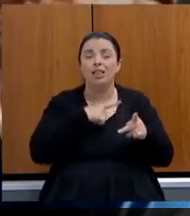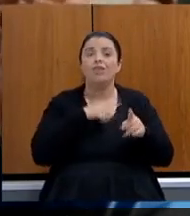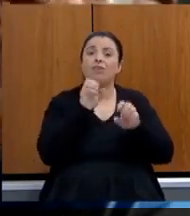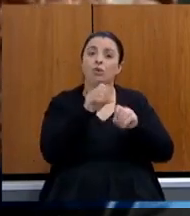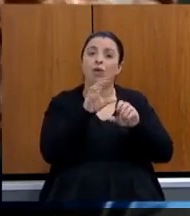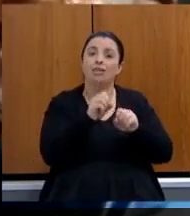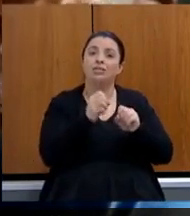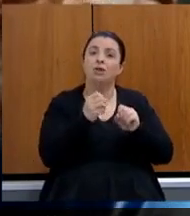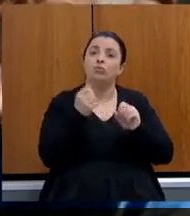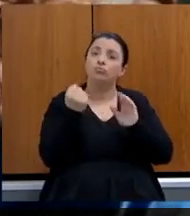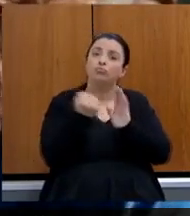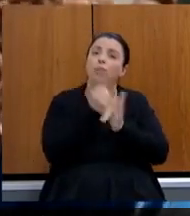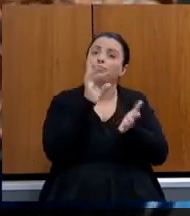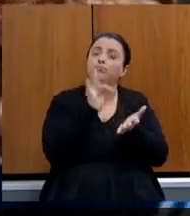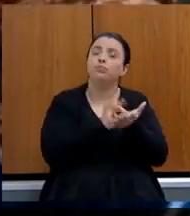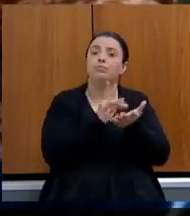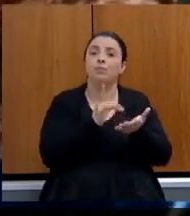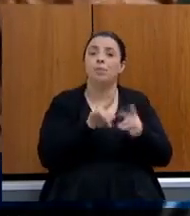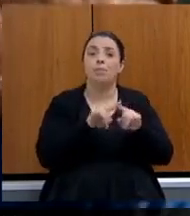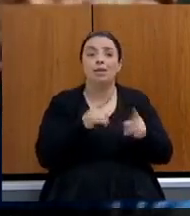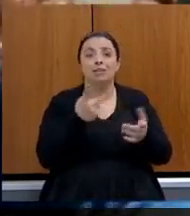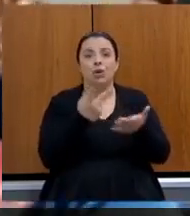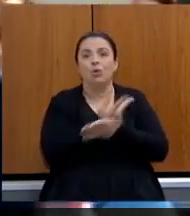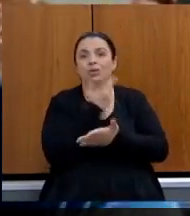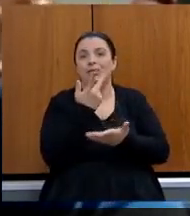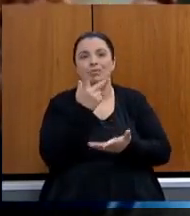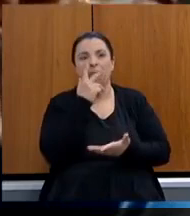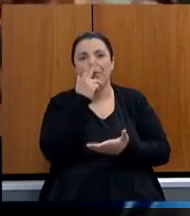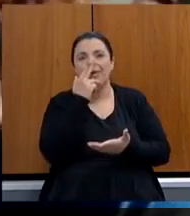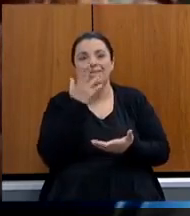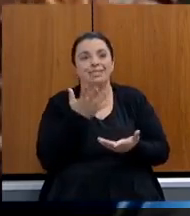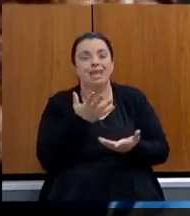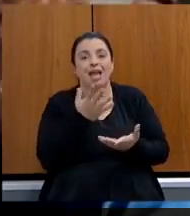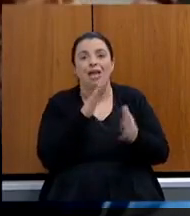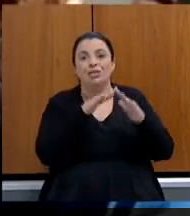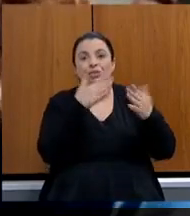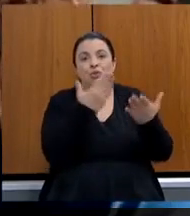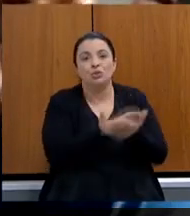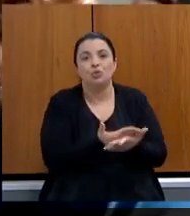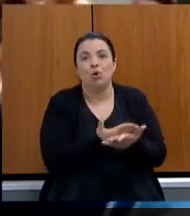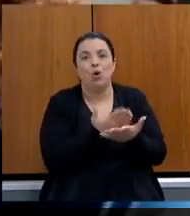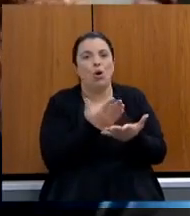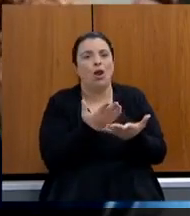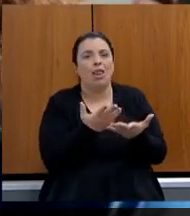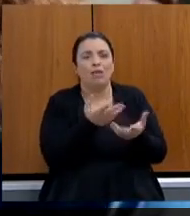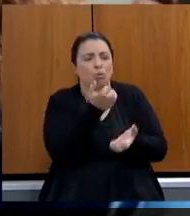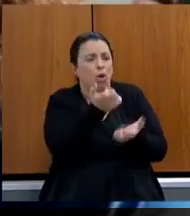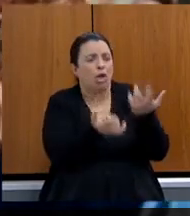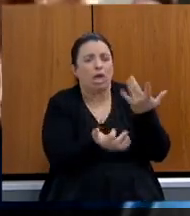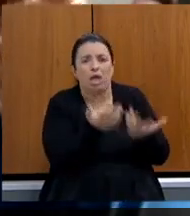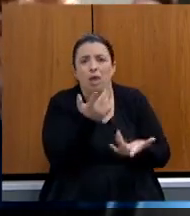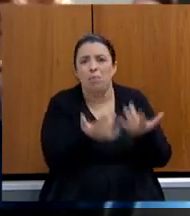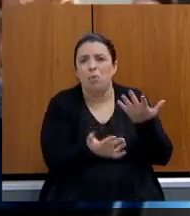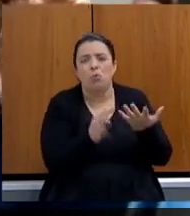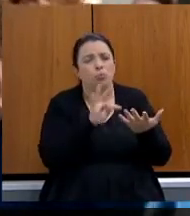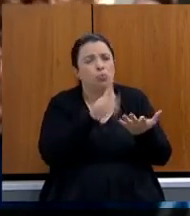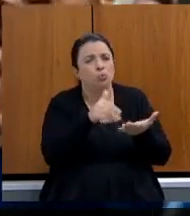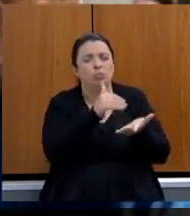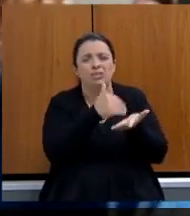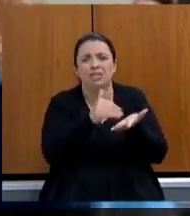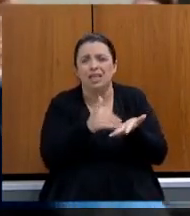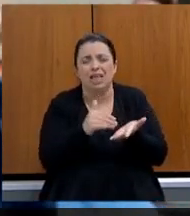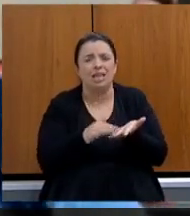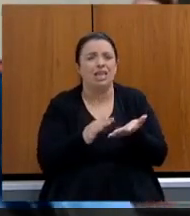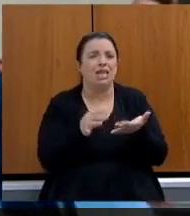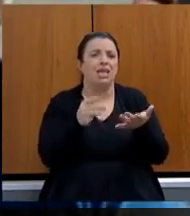pela cultura enfim né queimaram a o coração da escola queimaram toda a parte da secretaria entende outra da parte do